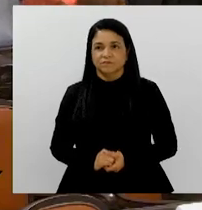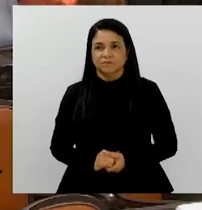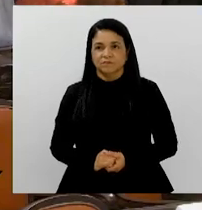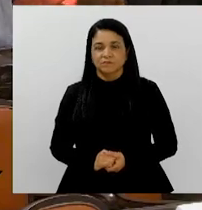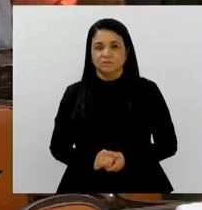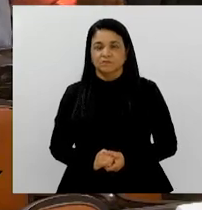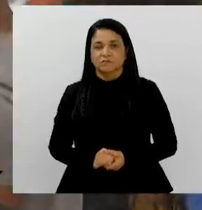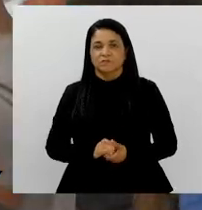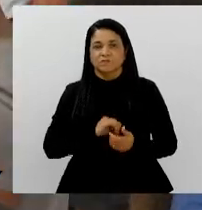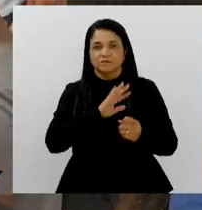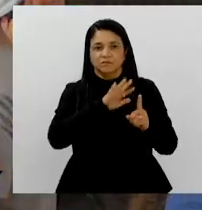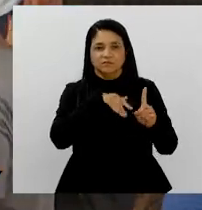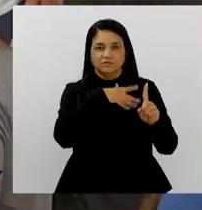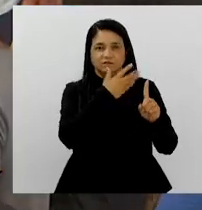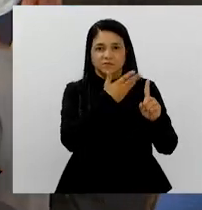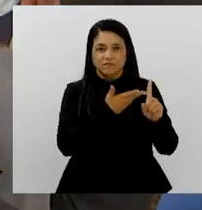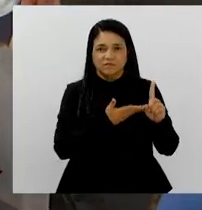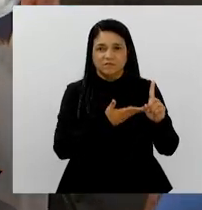Próximo agraciado,